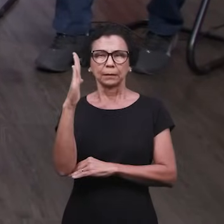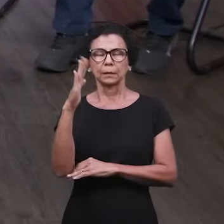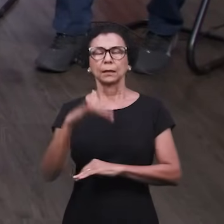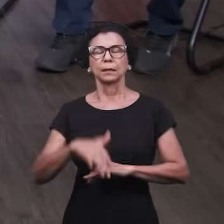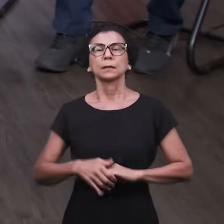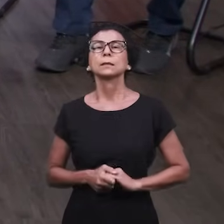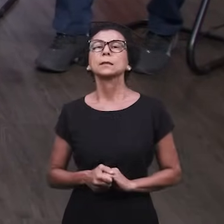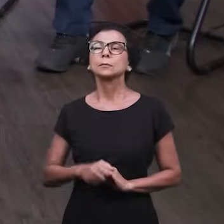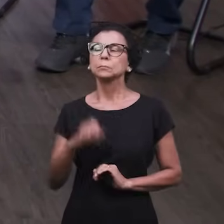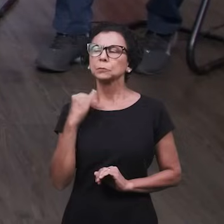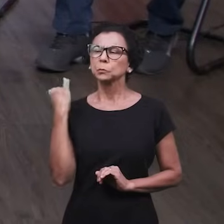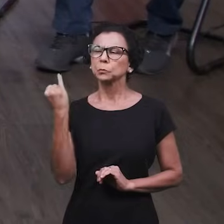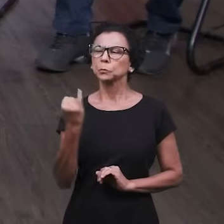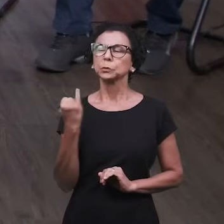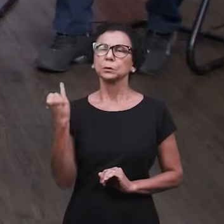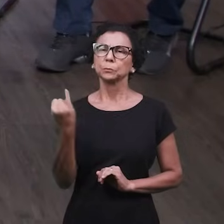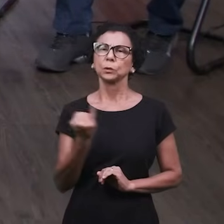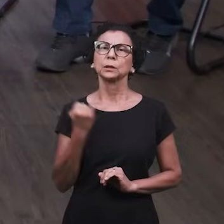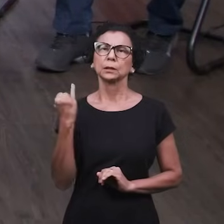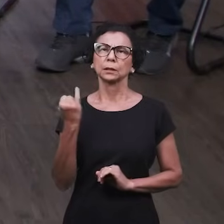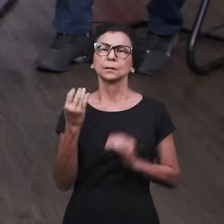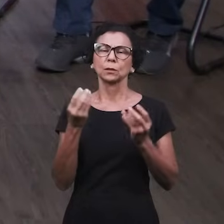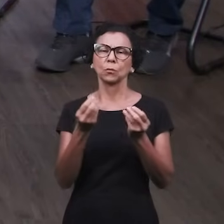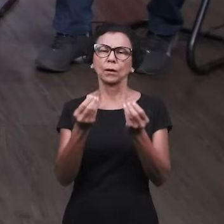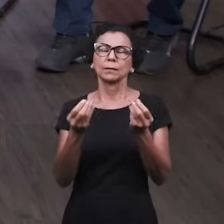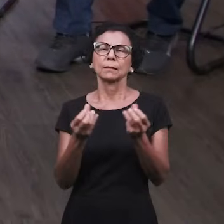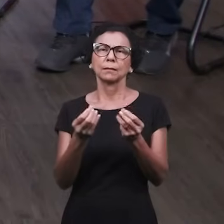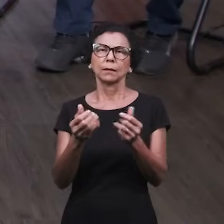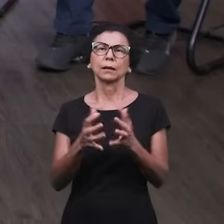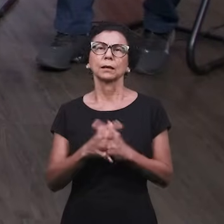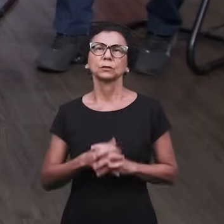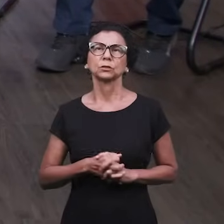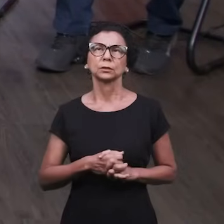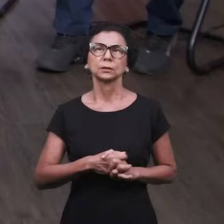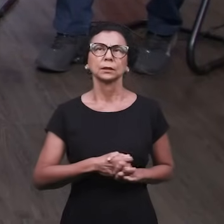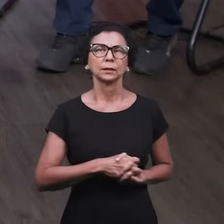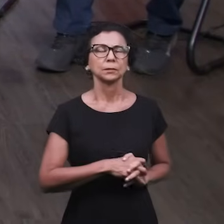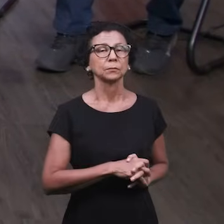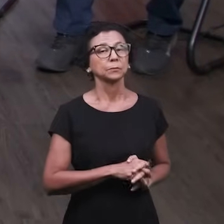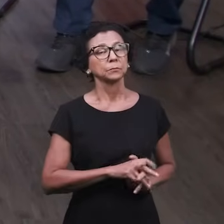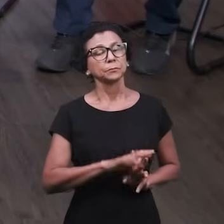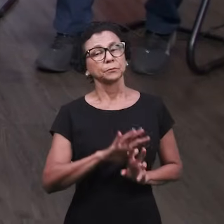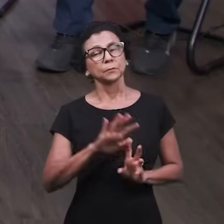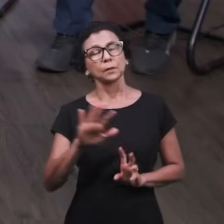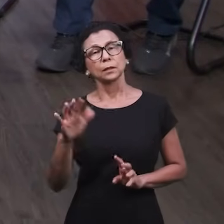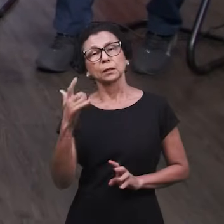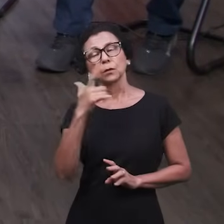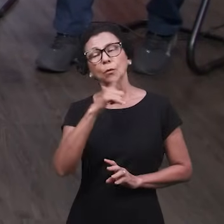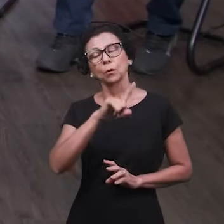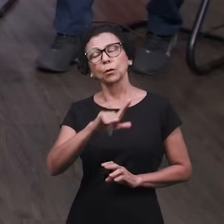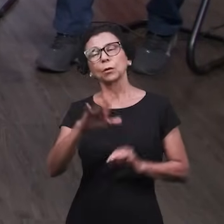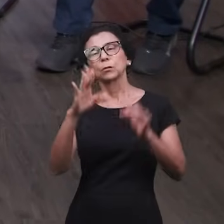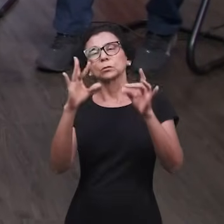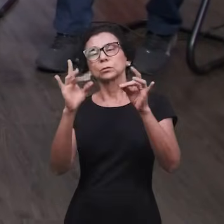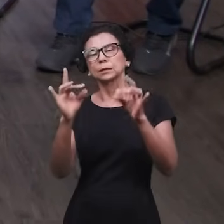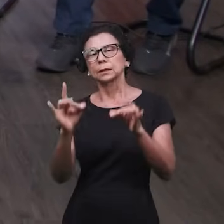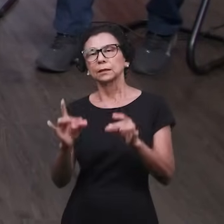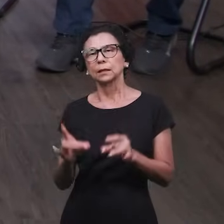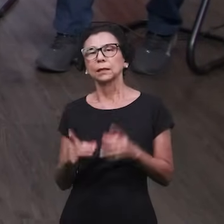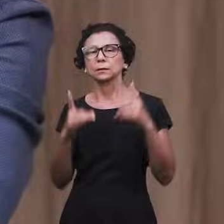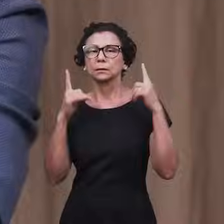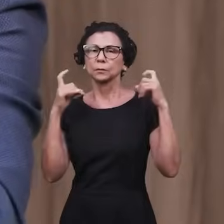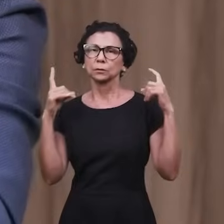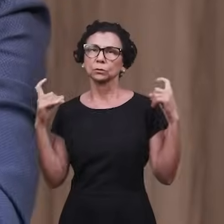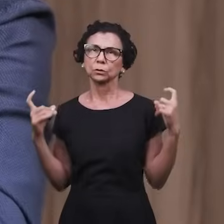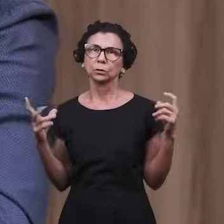influência muito importante, certo? No caso de guitarras e contrabaixos, aí são outras coisas que vão influenciar nesse som,